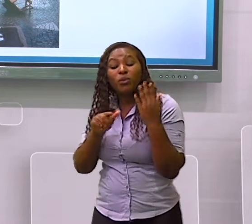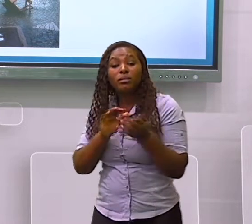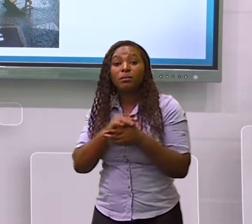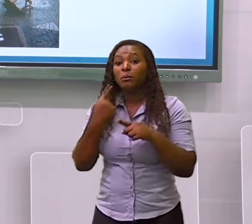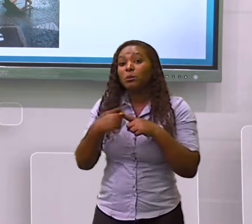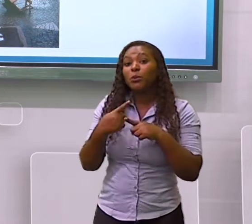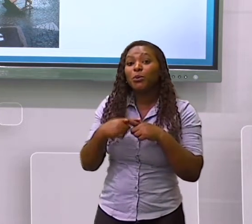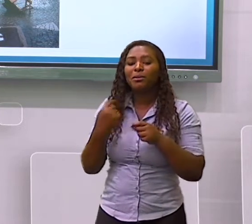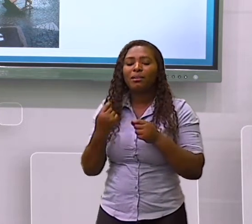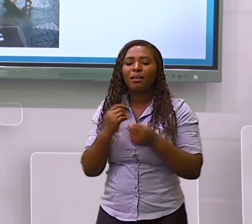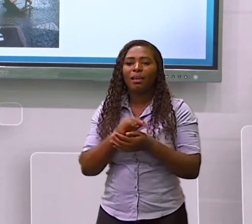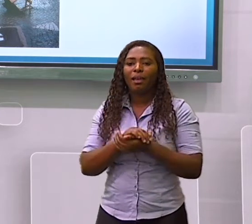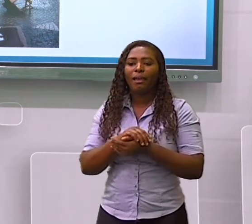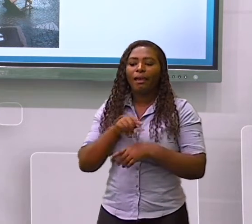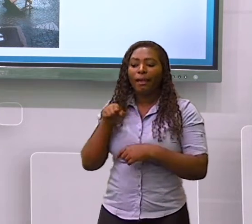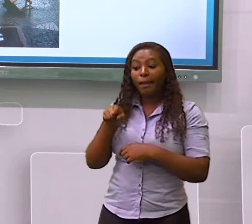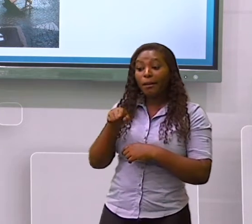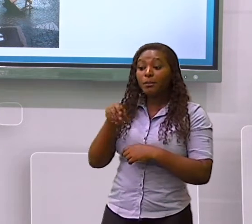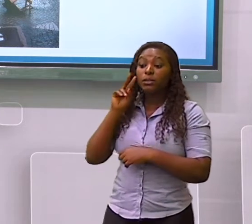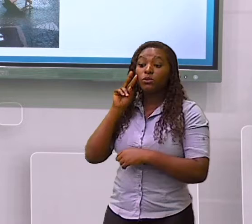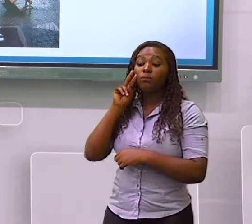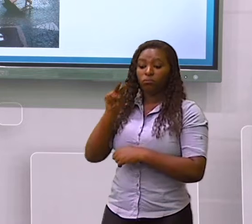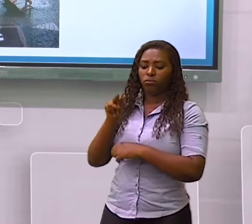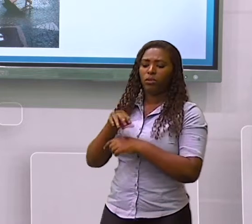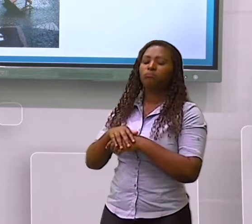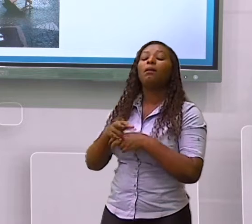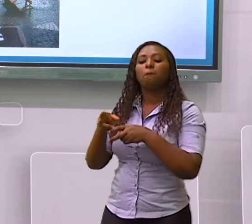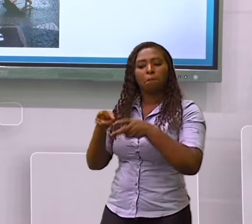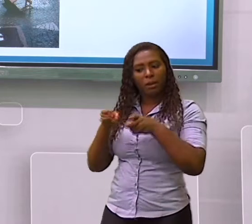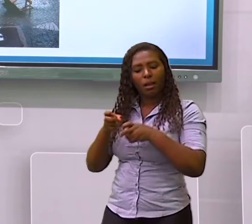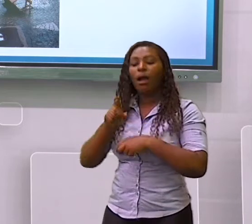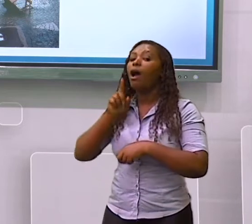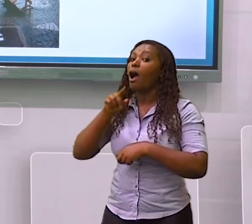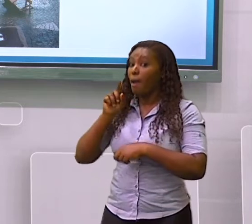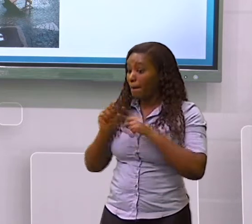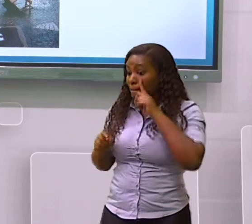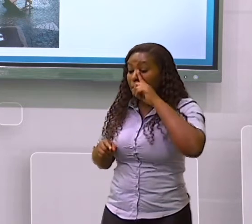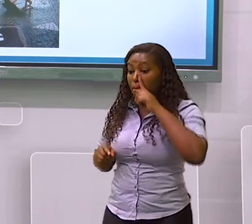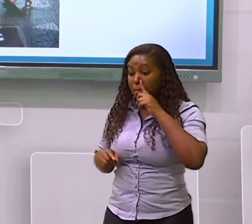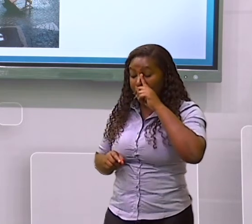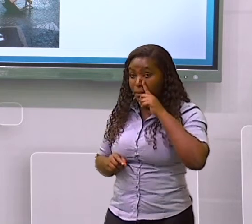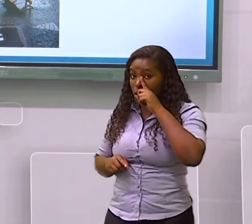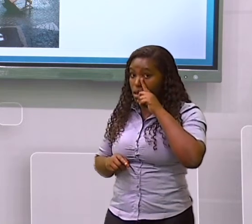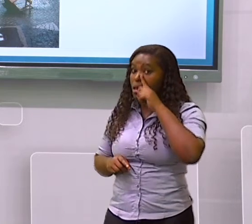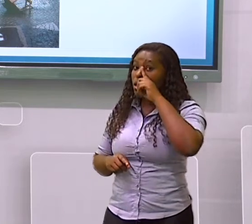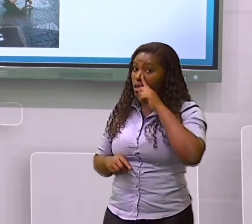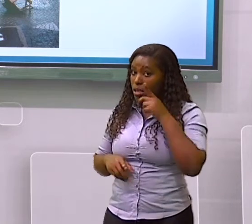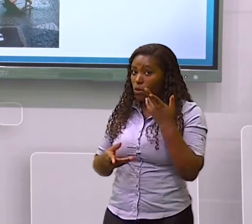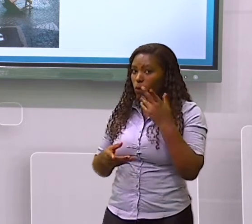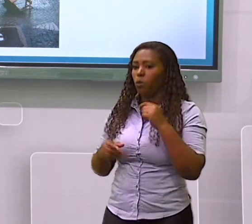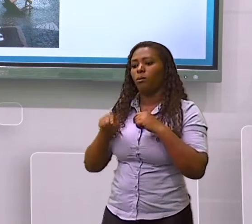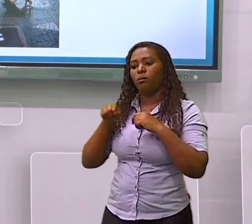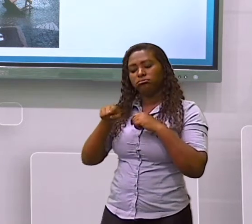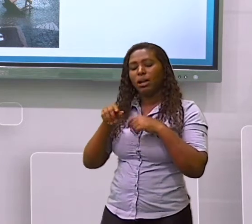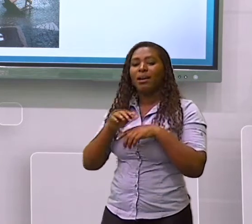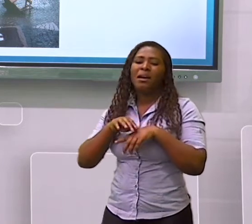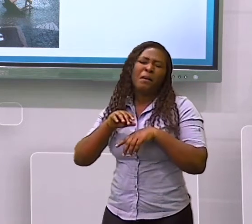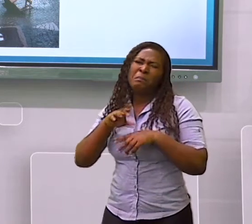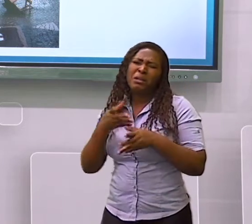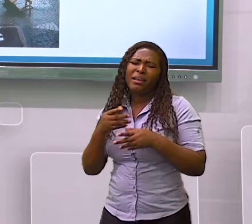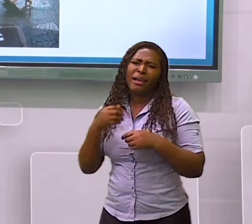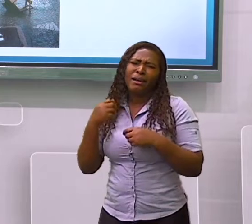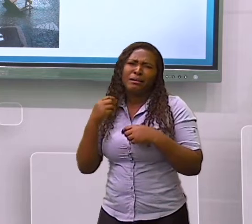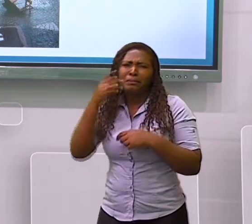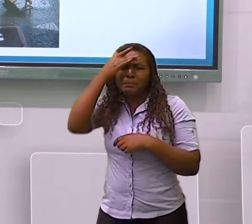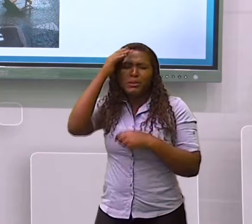foi diminuído. Ali uma pessoa, ela pode sim ainda tropeçar na placa ou até mesmo nas